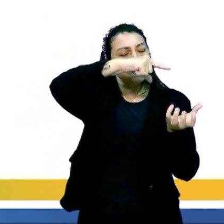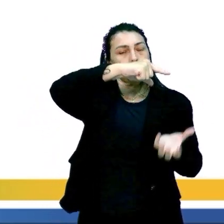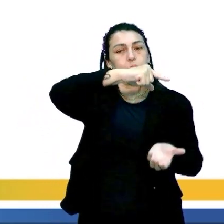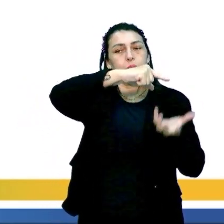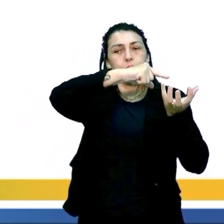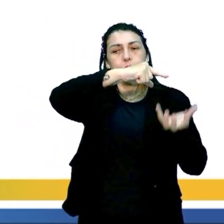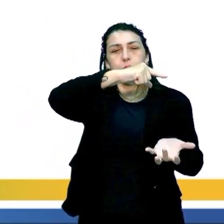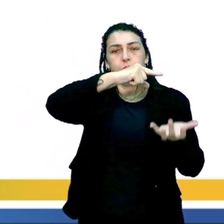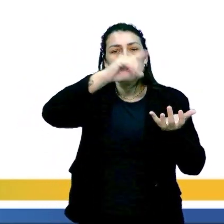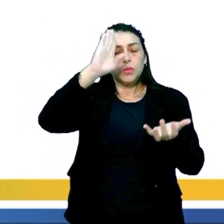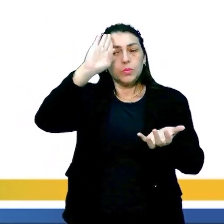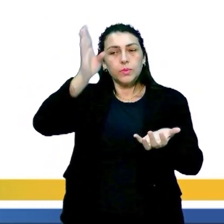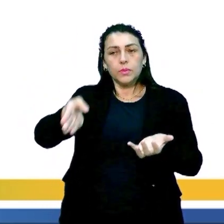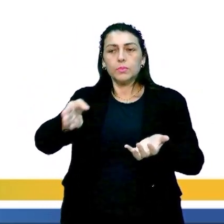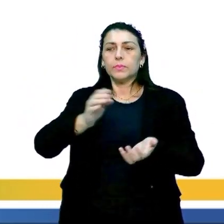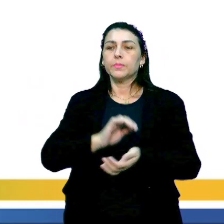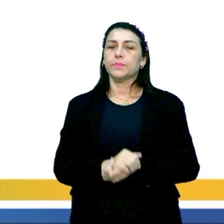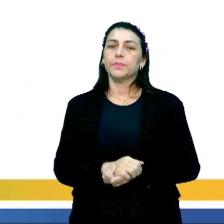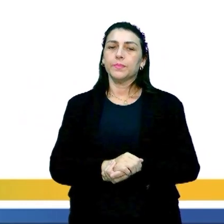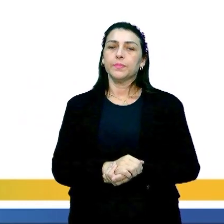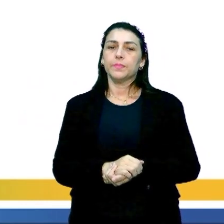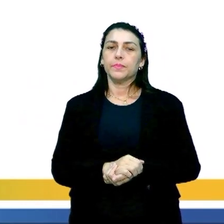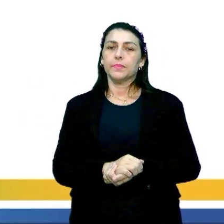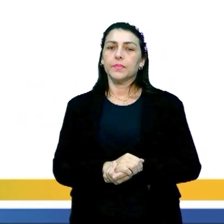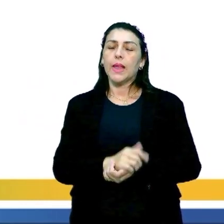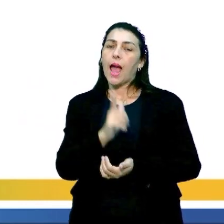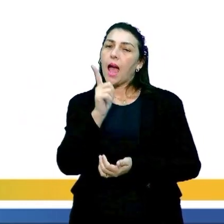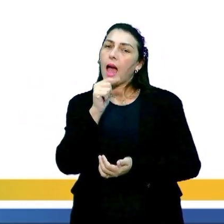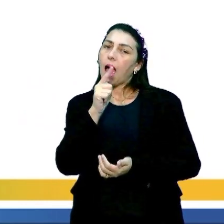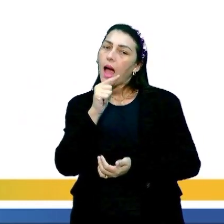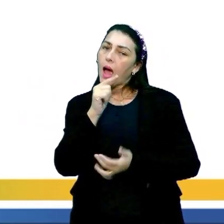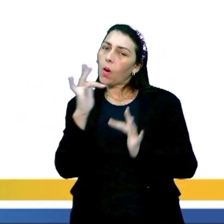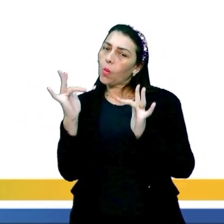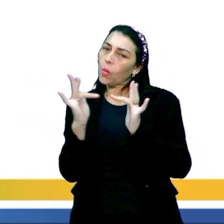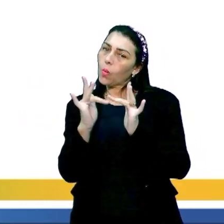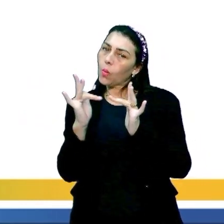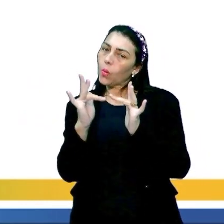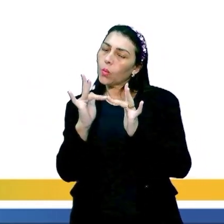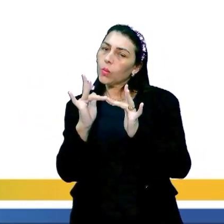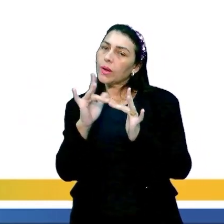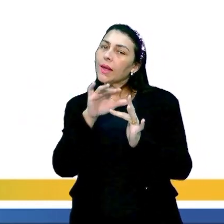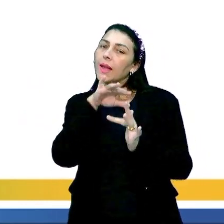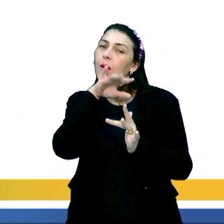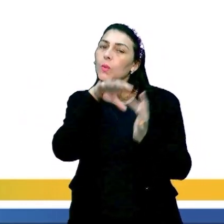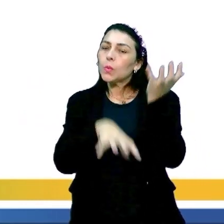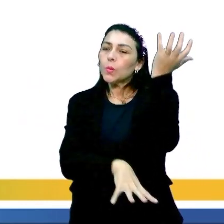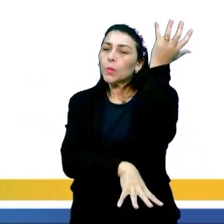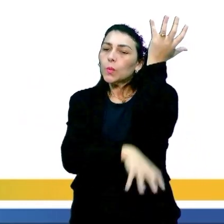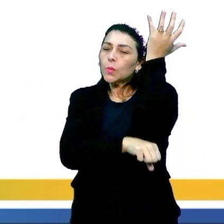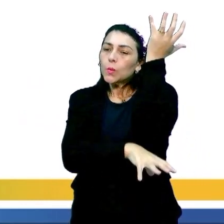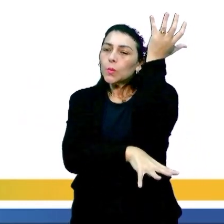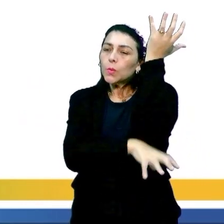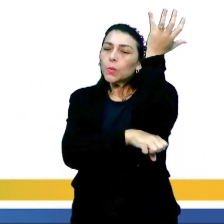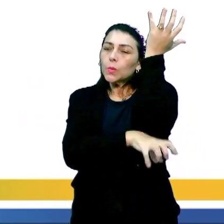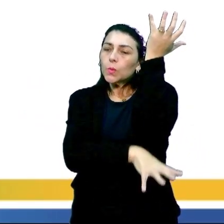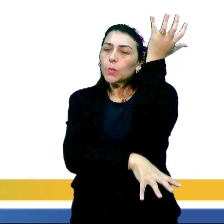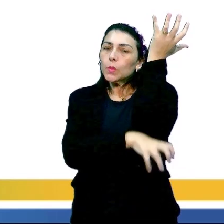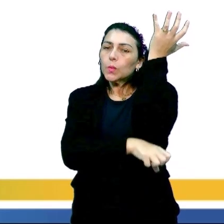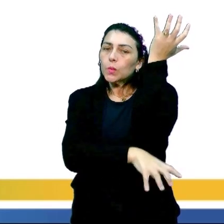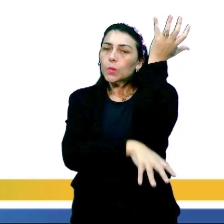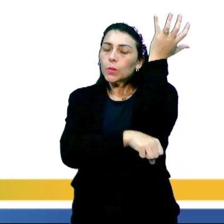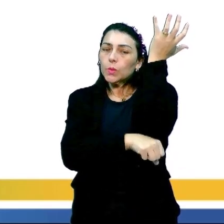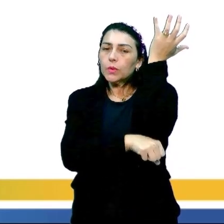dos principais. Que reage com a água que a planta absorveu do solo, pelas